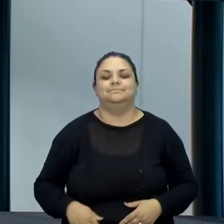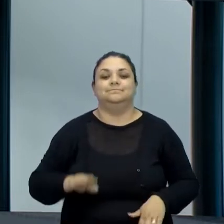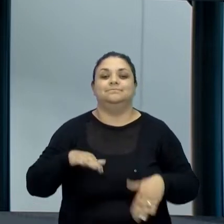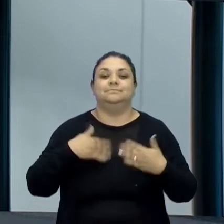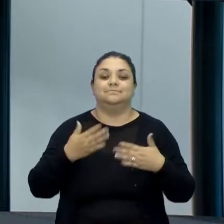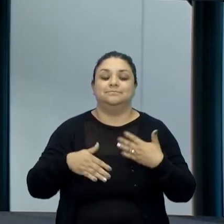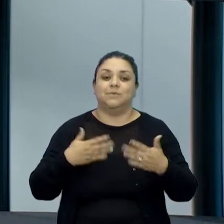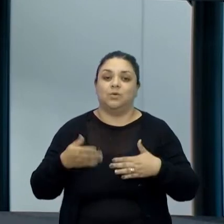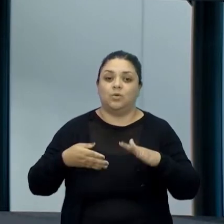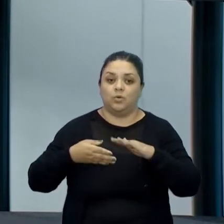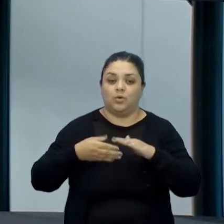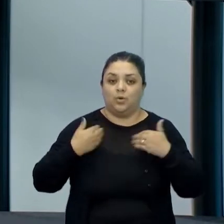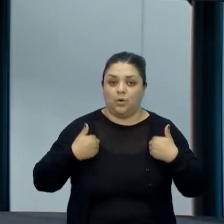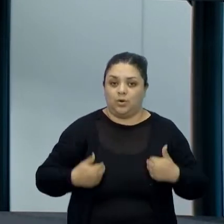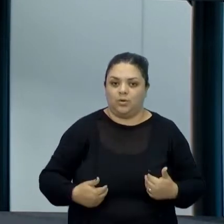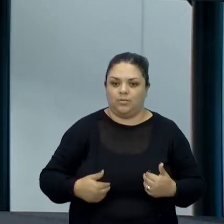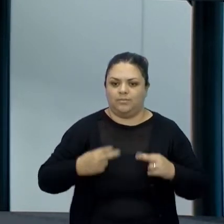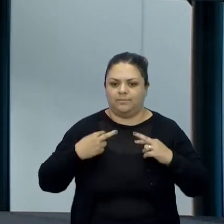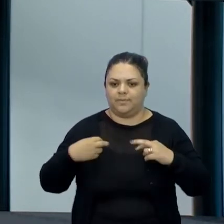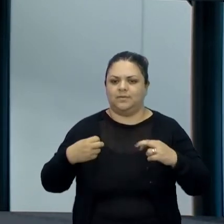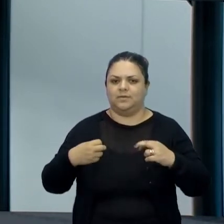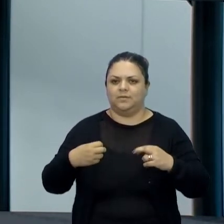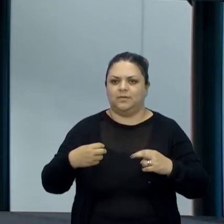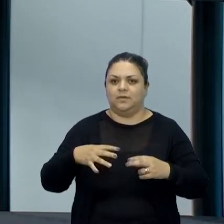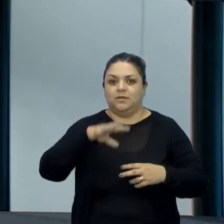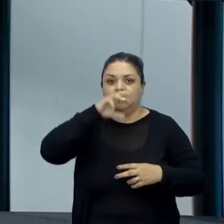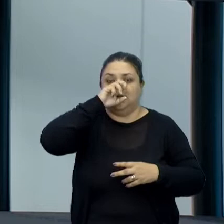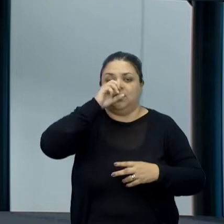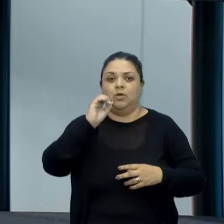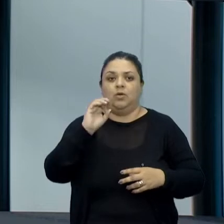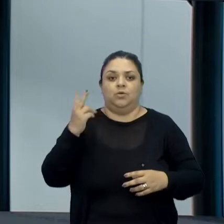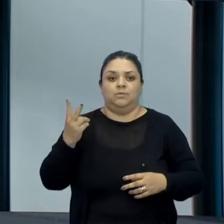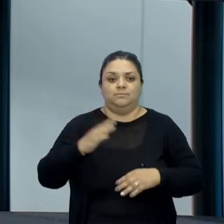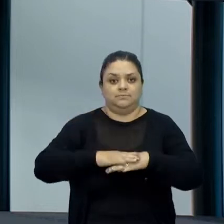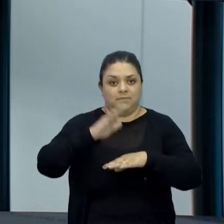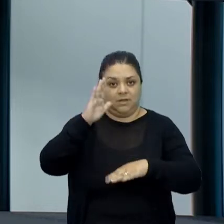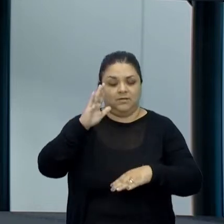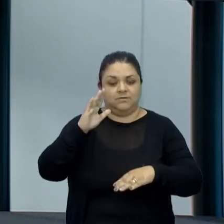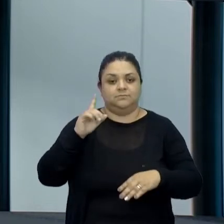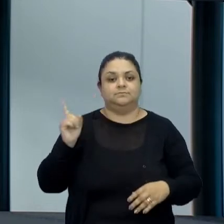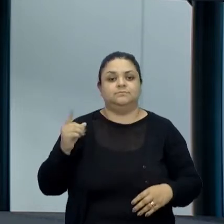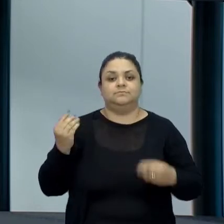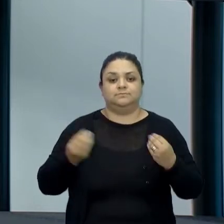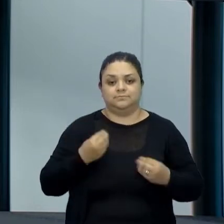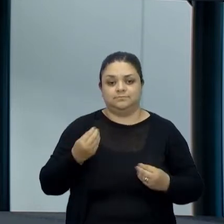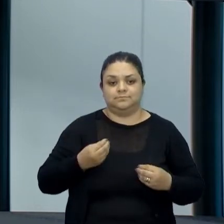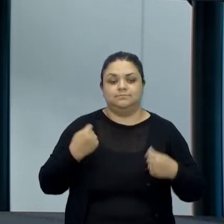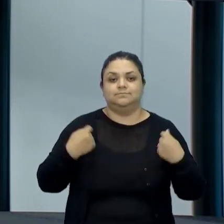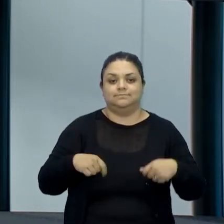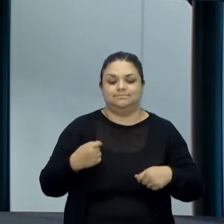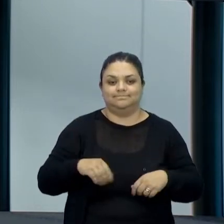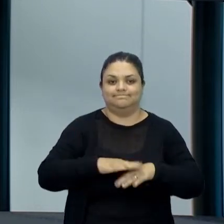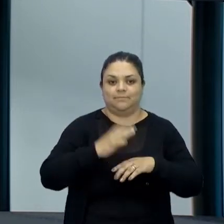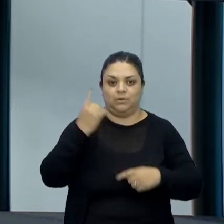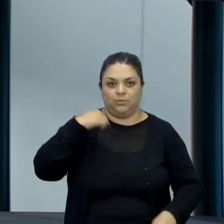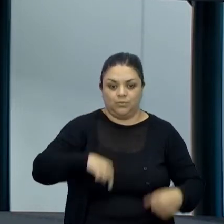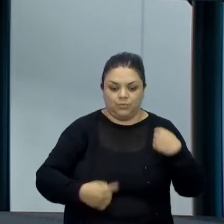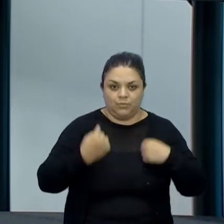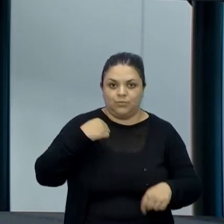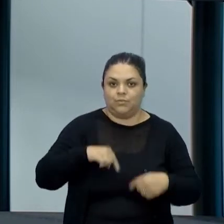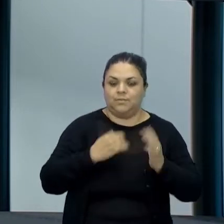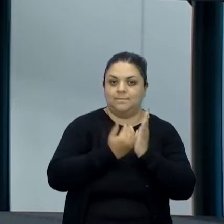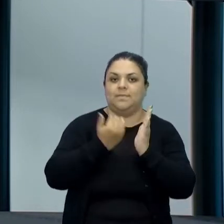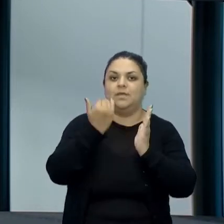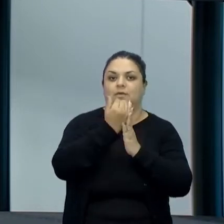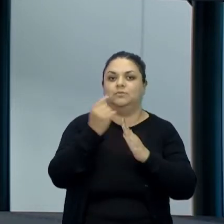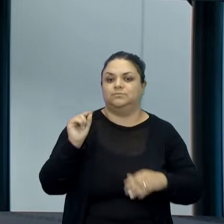ele precisa de mais oxigenação, ele vai precisar de alguém que leve mais oxigênio às células. E